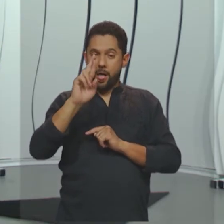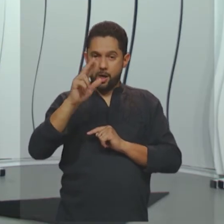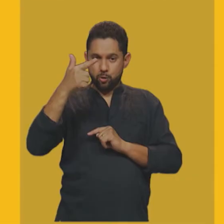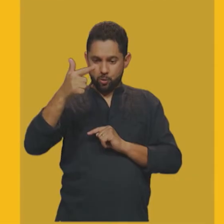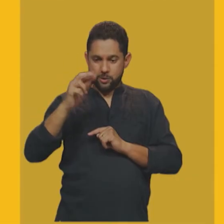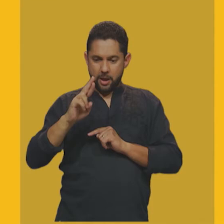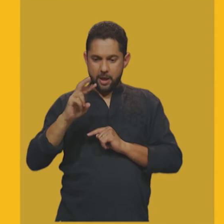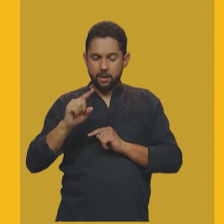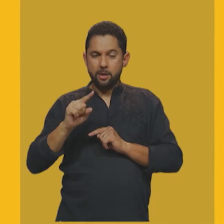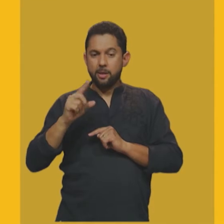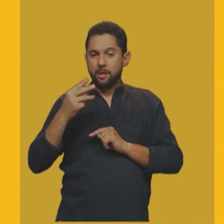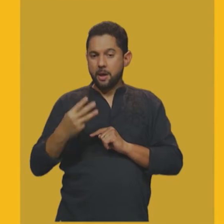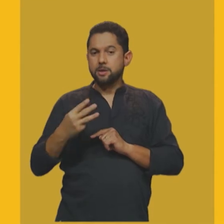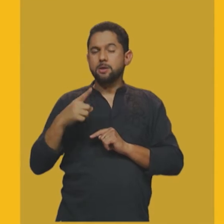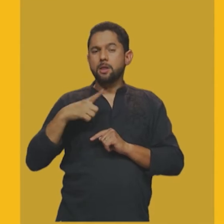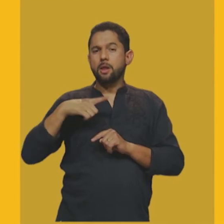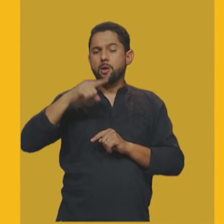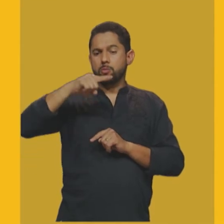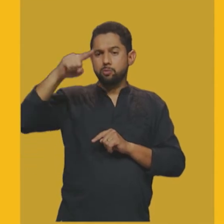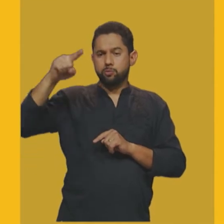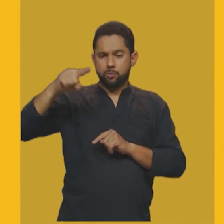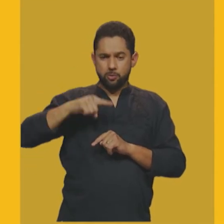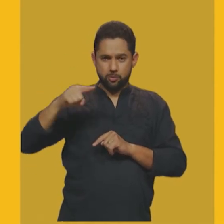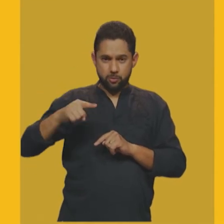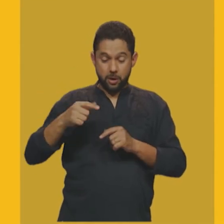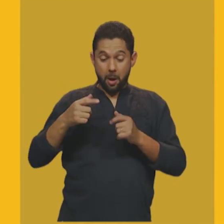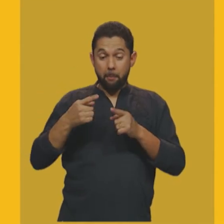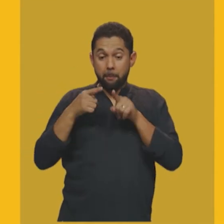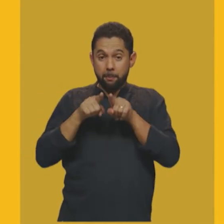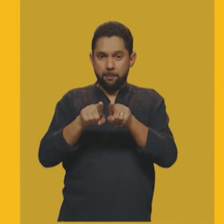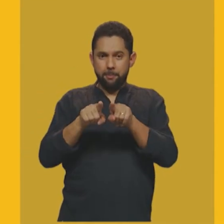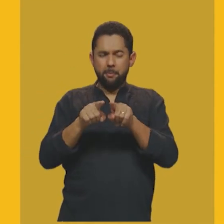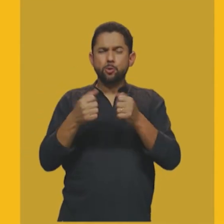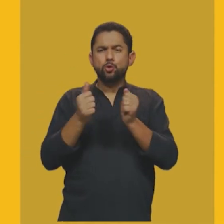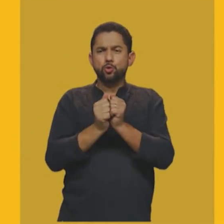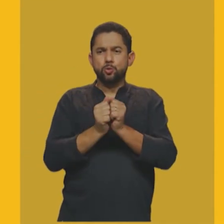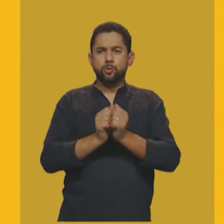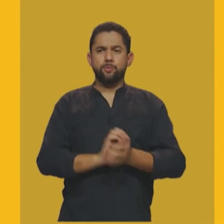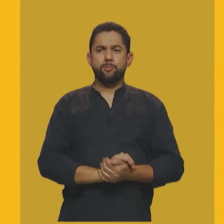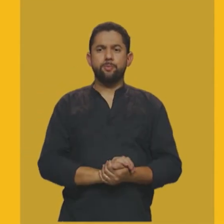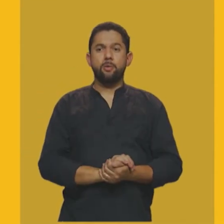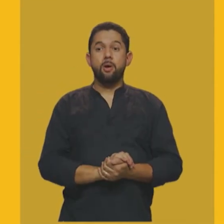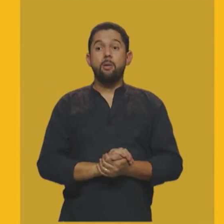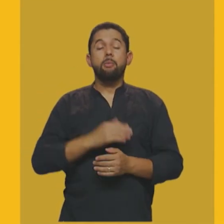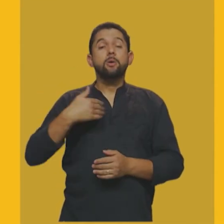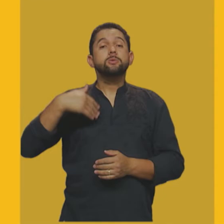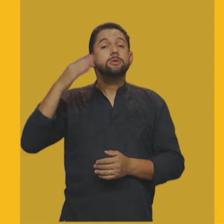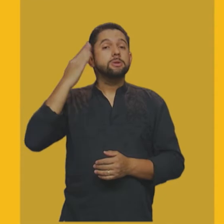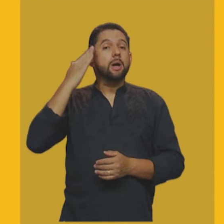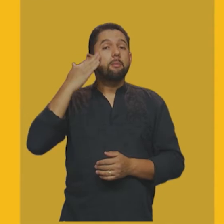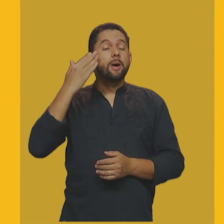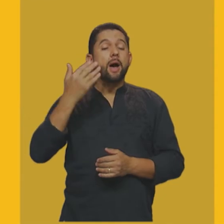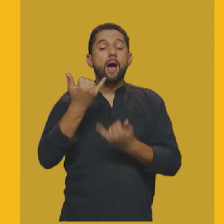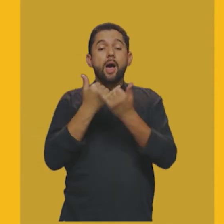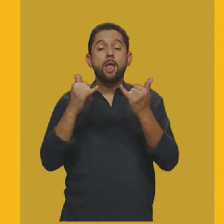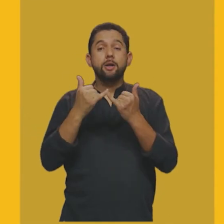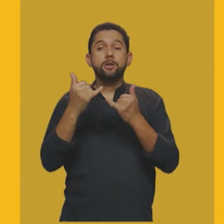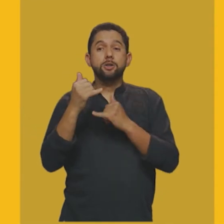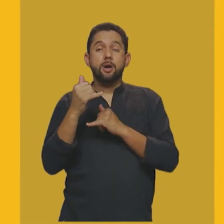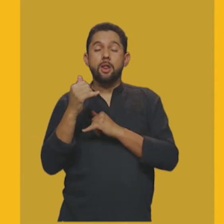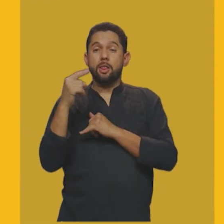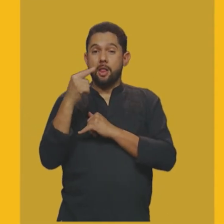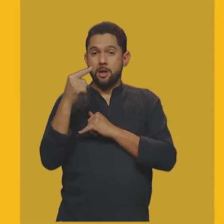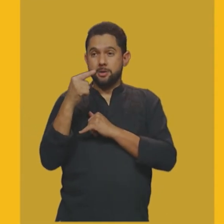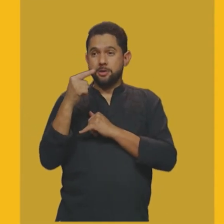amperímetro corresponde, então, à corrente que passa no resistor 3. E para calcular essa medida, primeira coisa, eu tenho